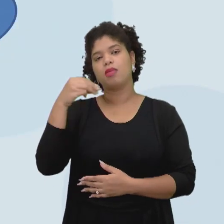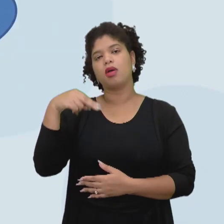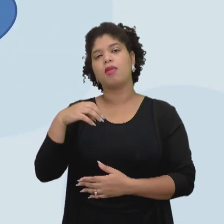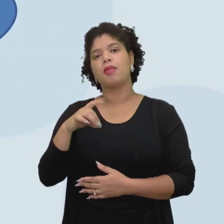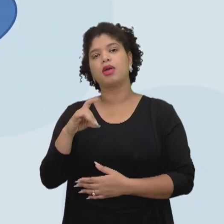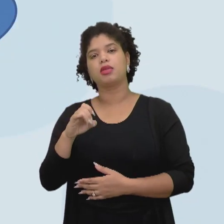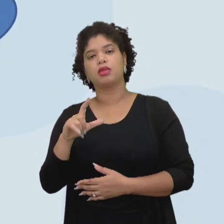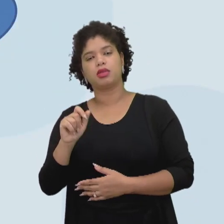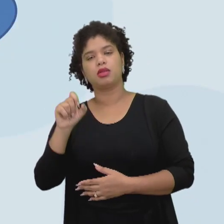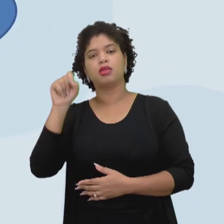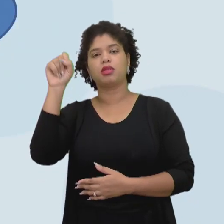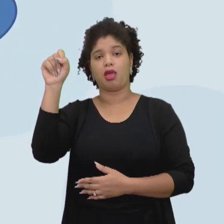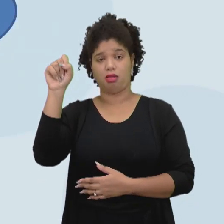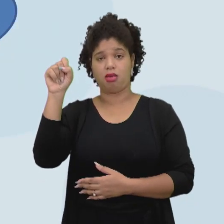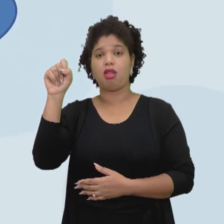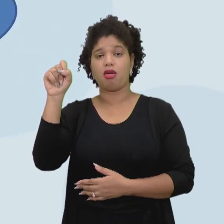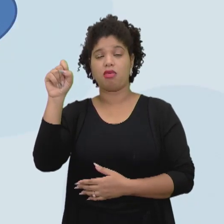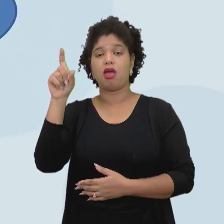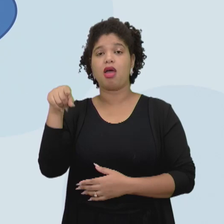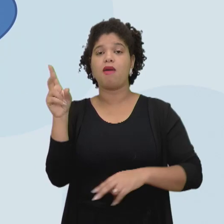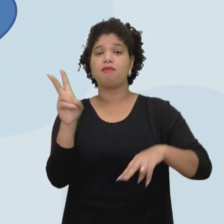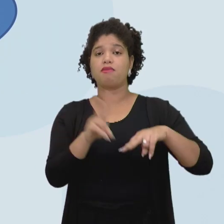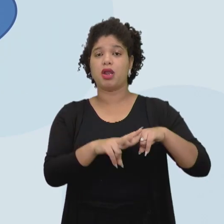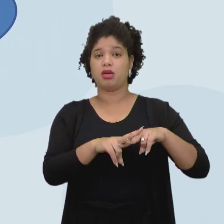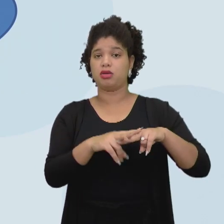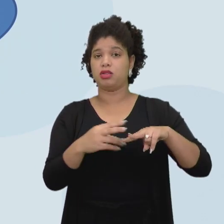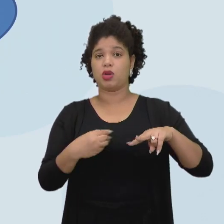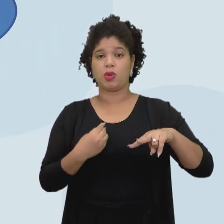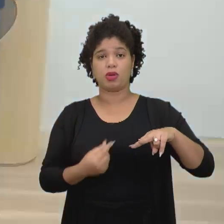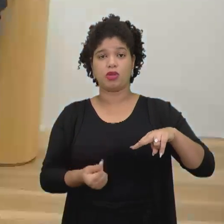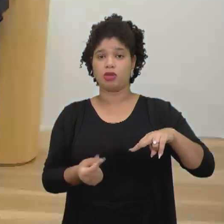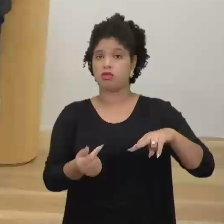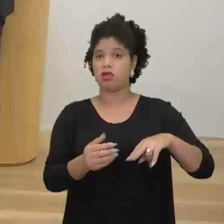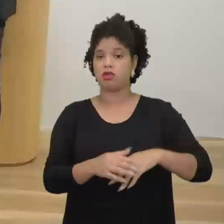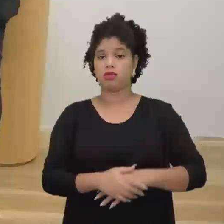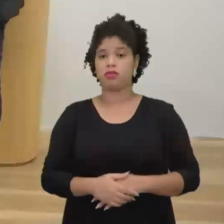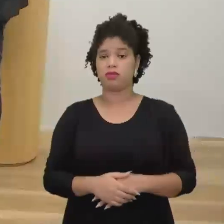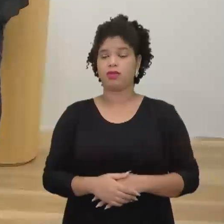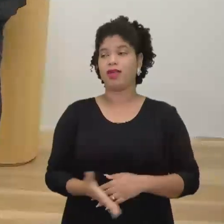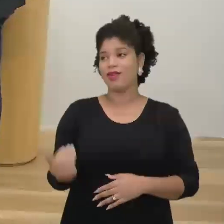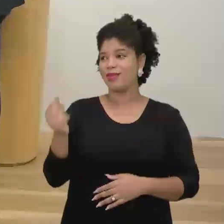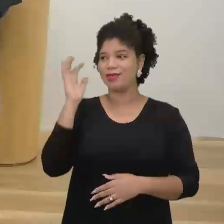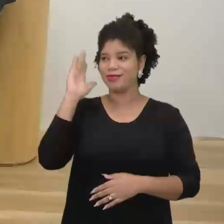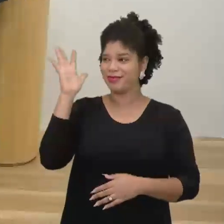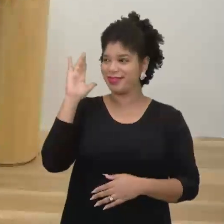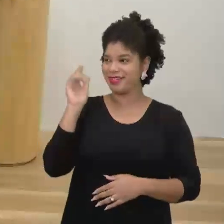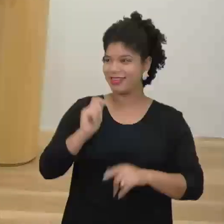prisão perpétua. Mas sobre isso eu quero fazer uma parte rapidinho. Cadê o momento cabeção?